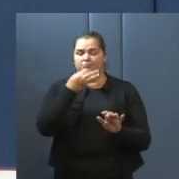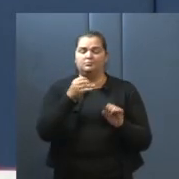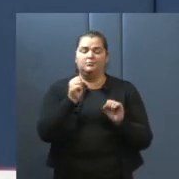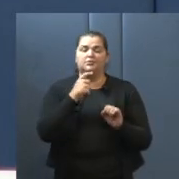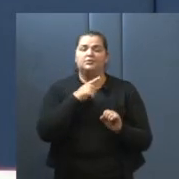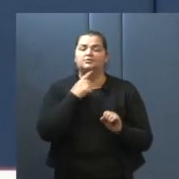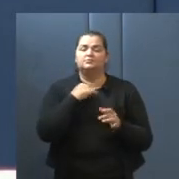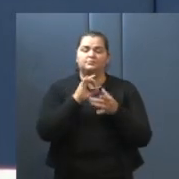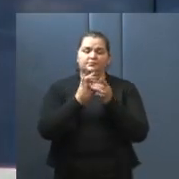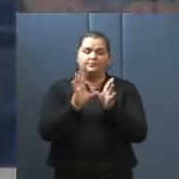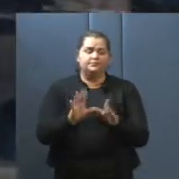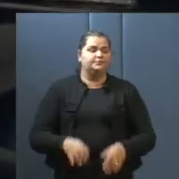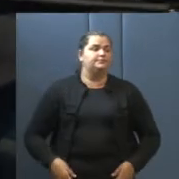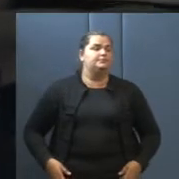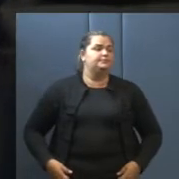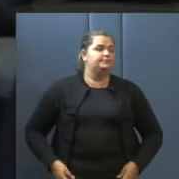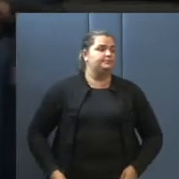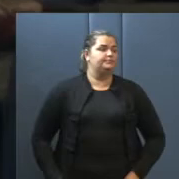entendam necessários. Obrigado.